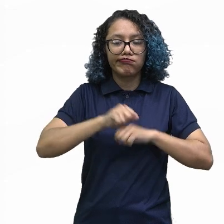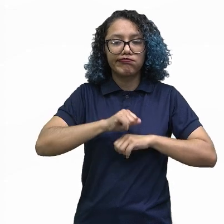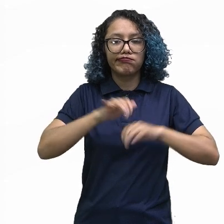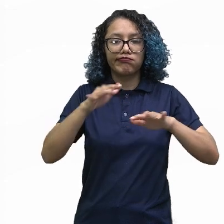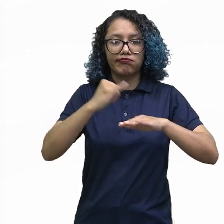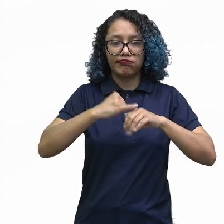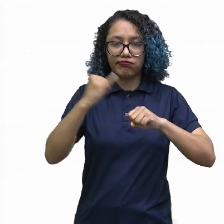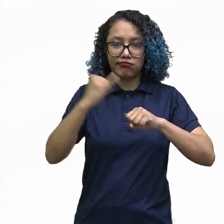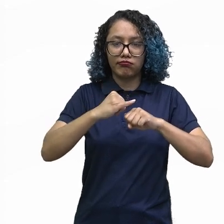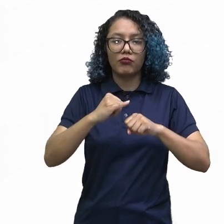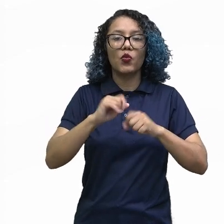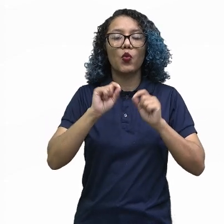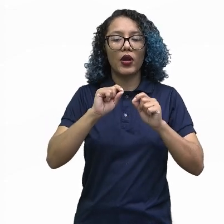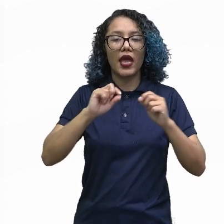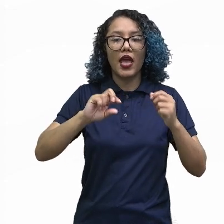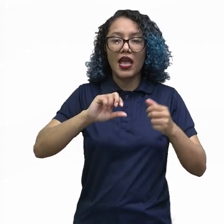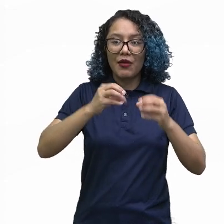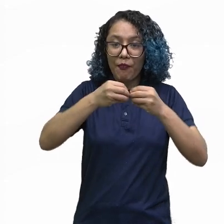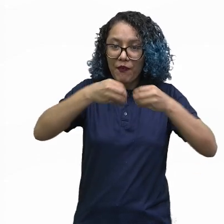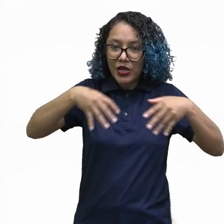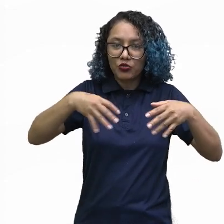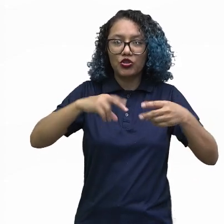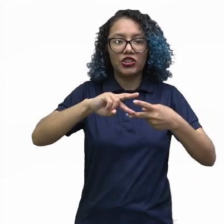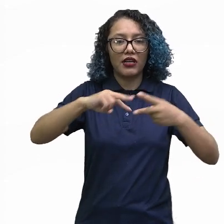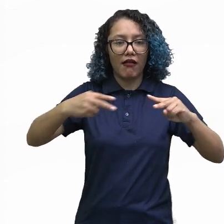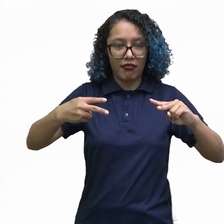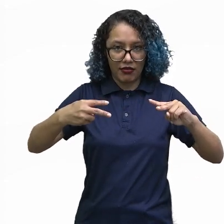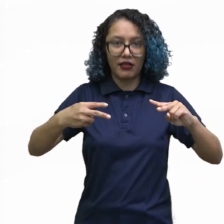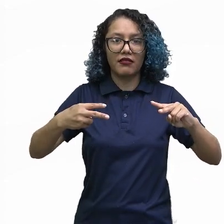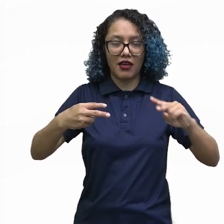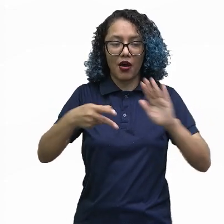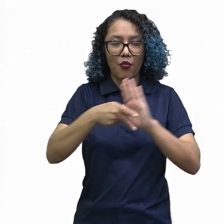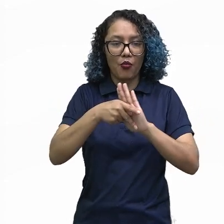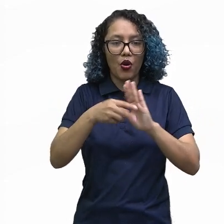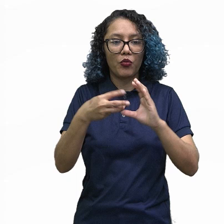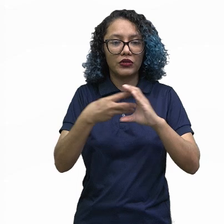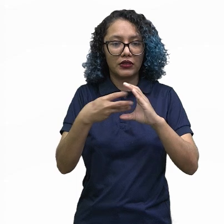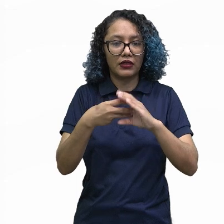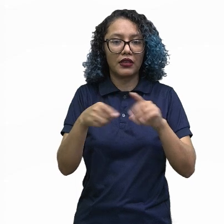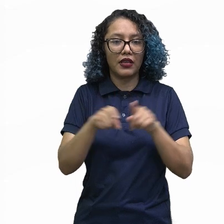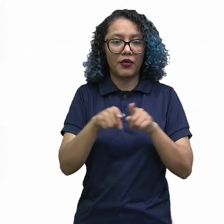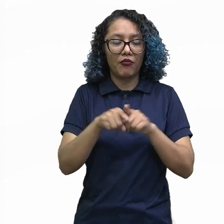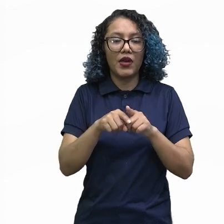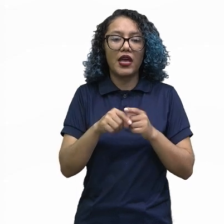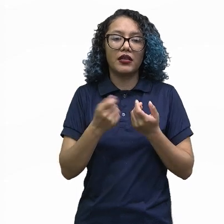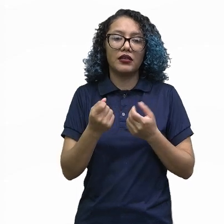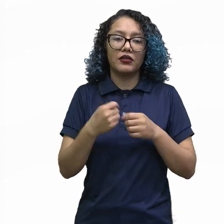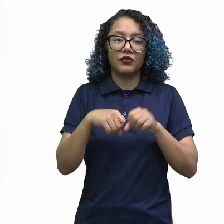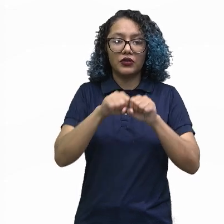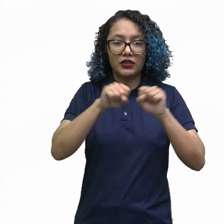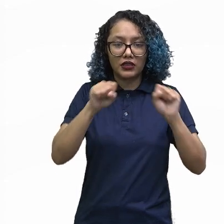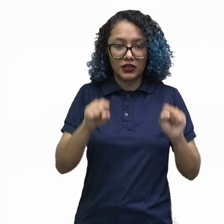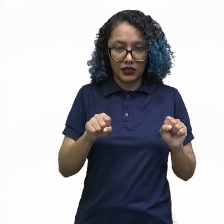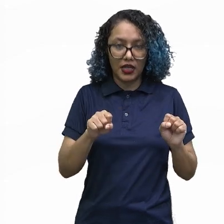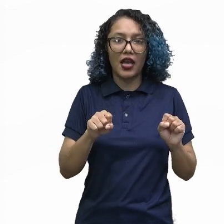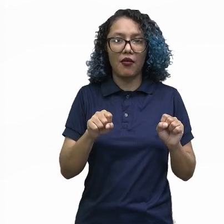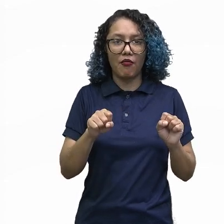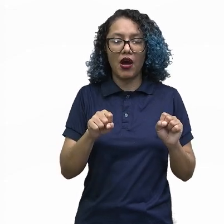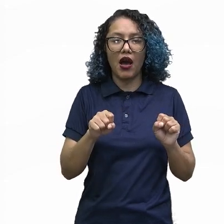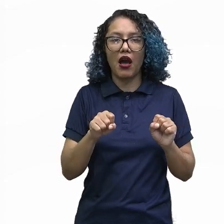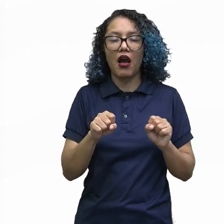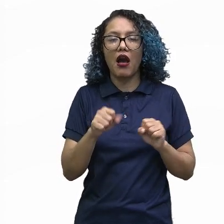das células. Também danos ao sistema reprodutivo, podendo, por exemplo, causar infertilidade ou até